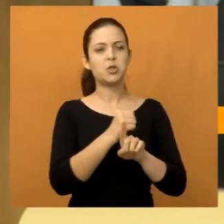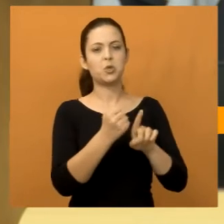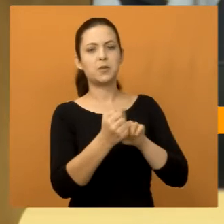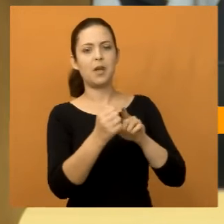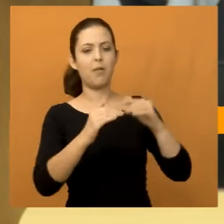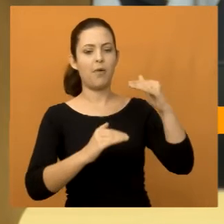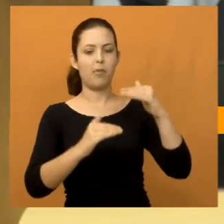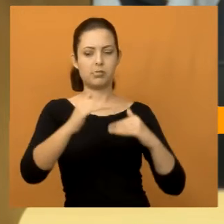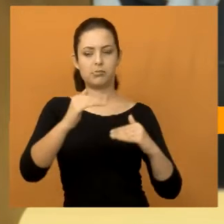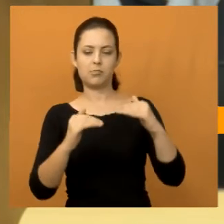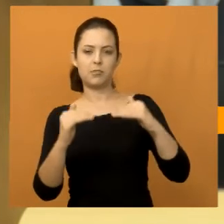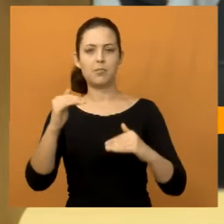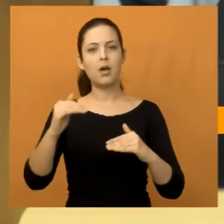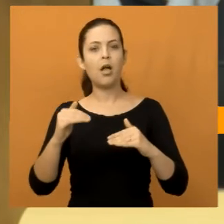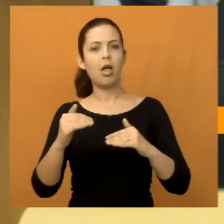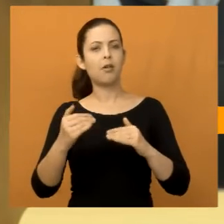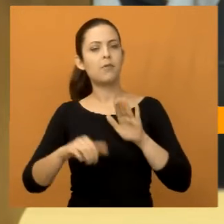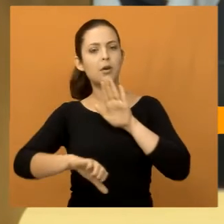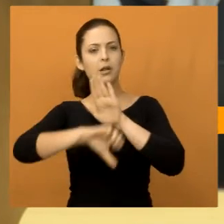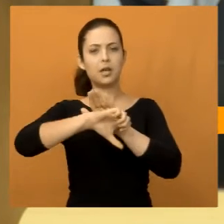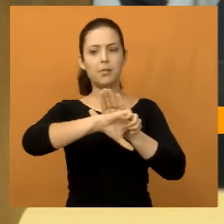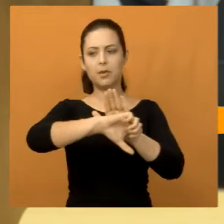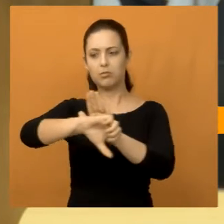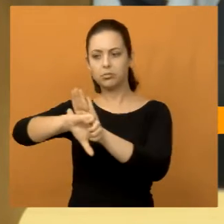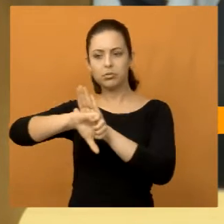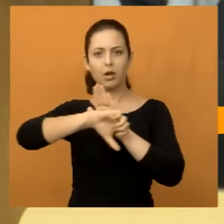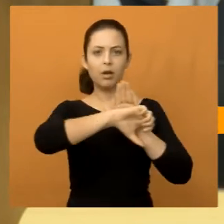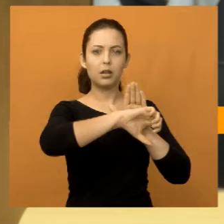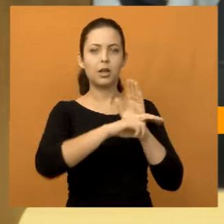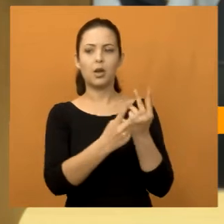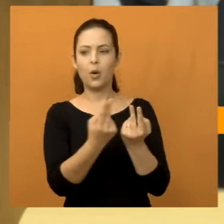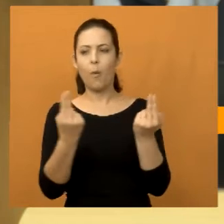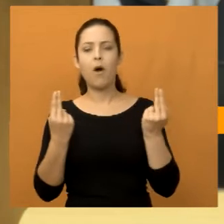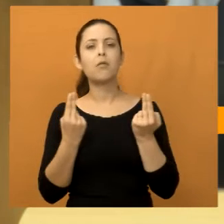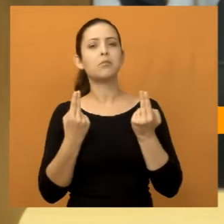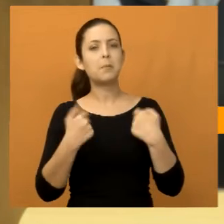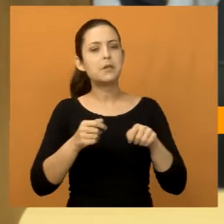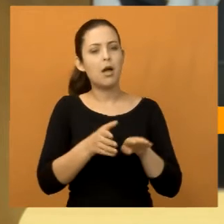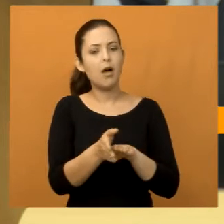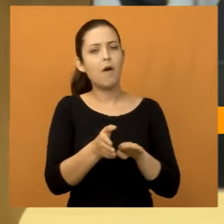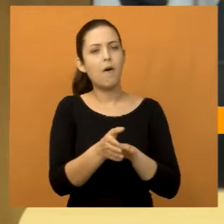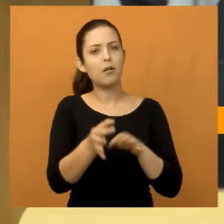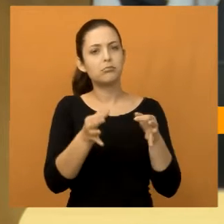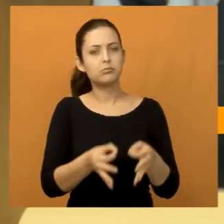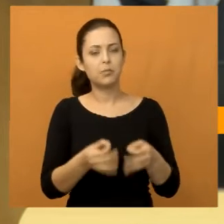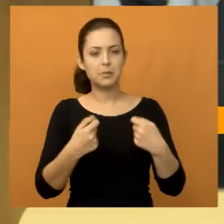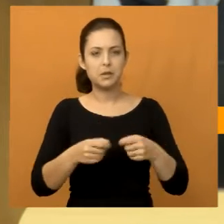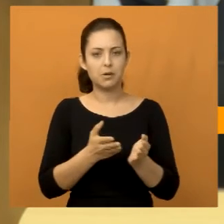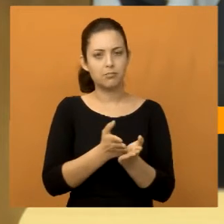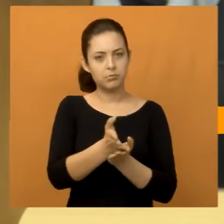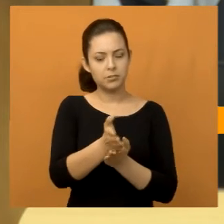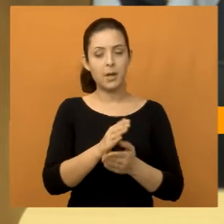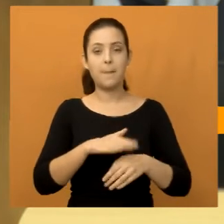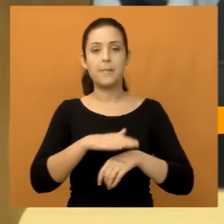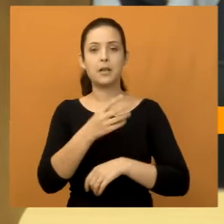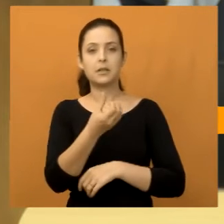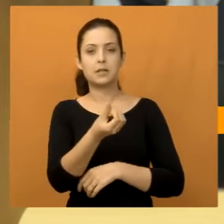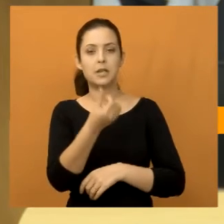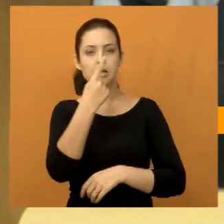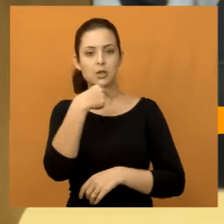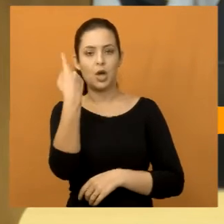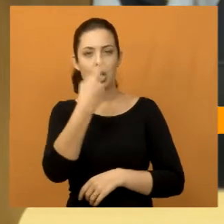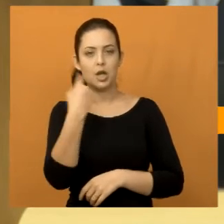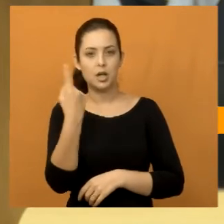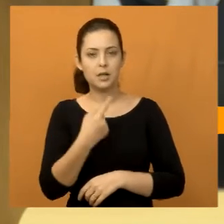acho que o crime é para todos, elas têm que ser orientadas e corrigidas, sim. Foram mais de 6